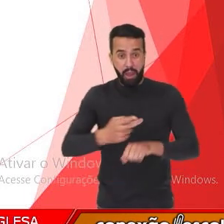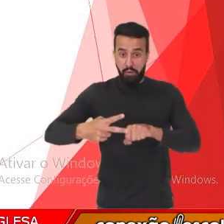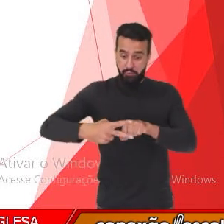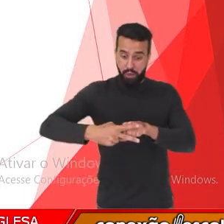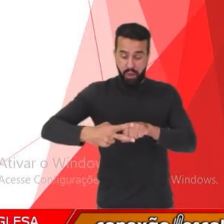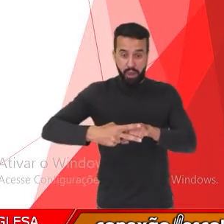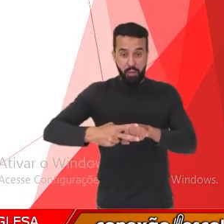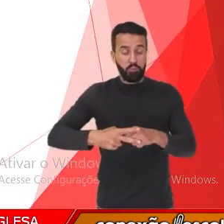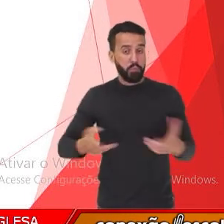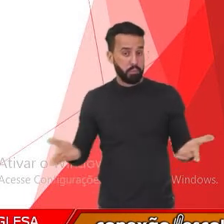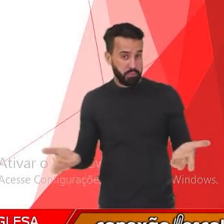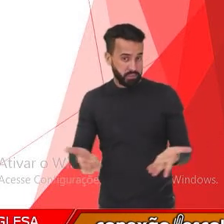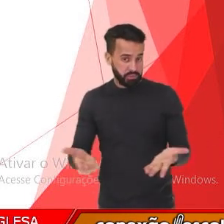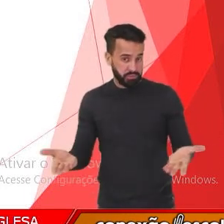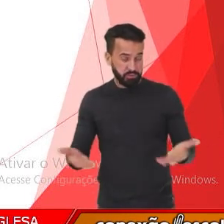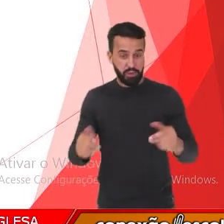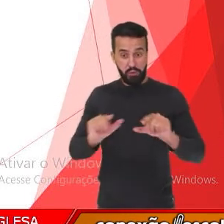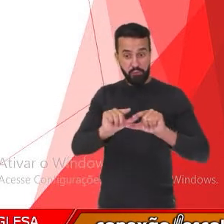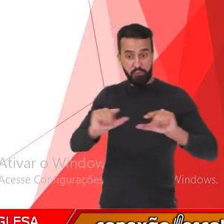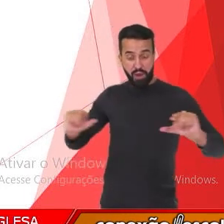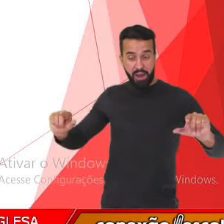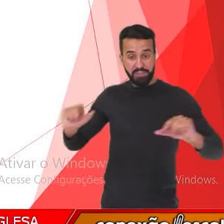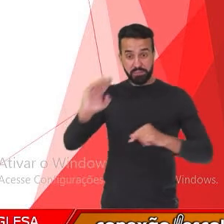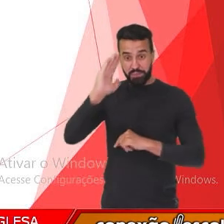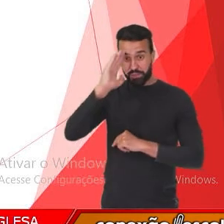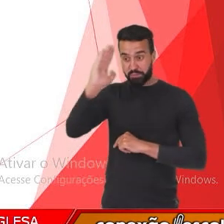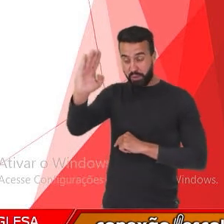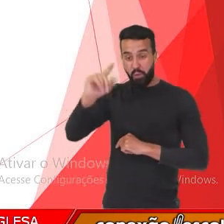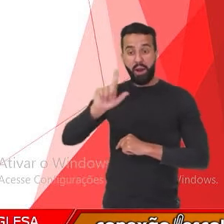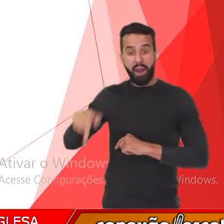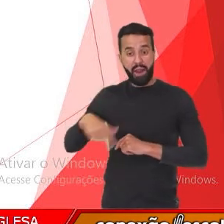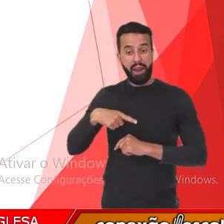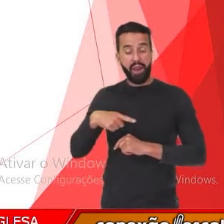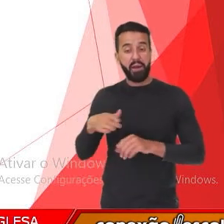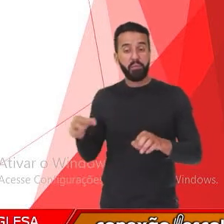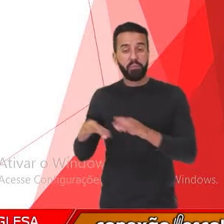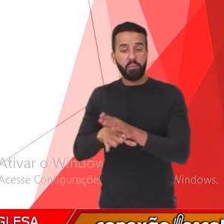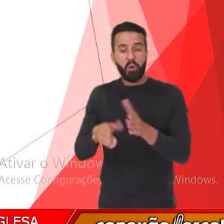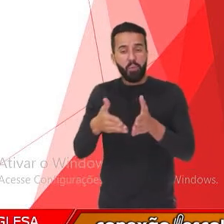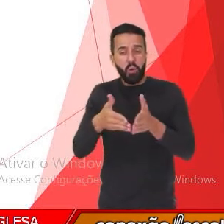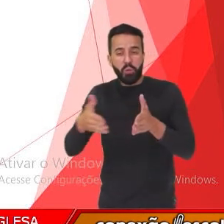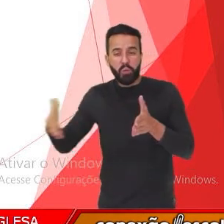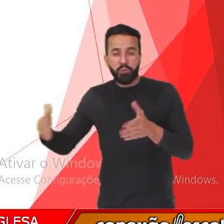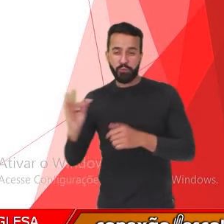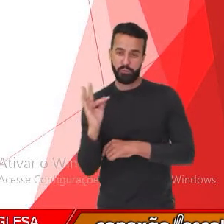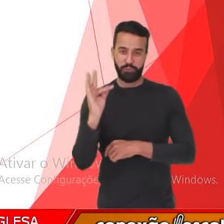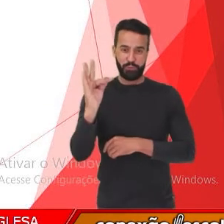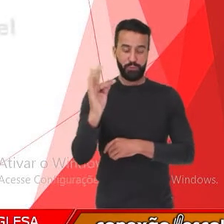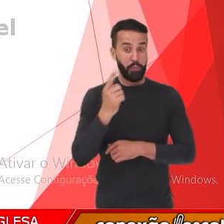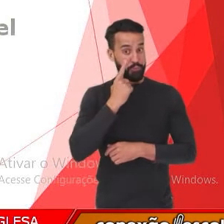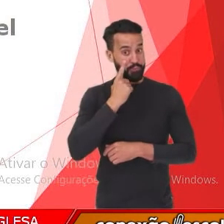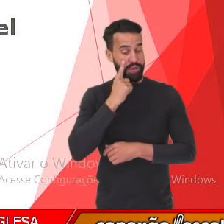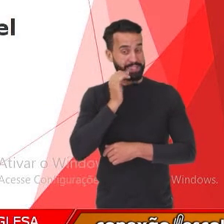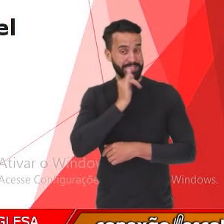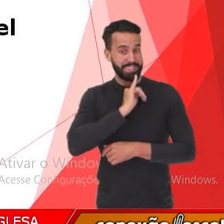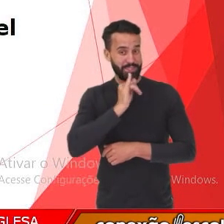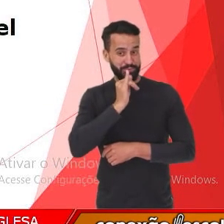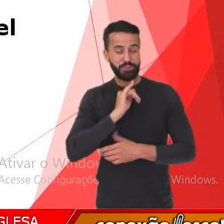no presente, a frase principal é elaborada no futuro. Vamos ver alguns exemplos. Veja